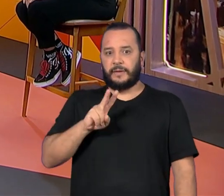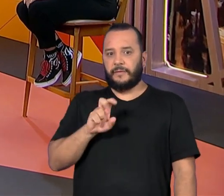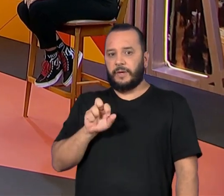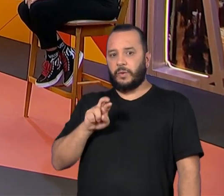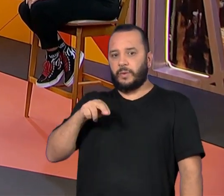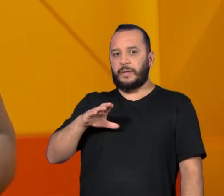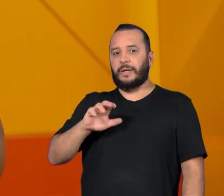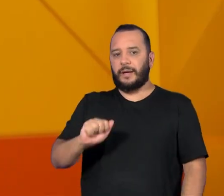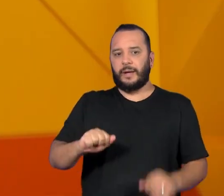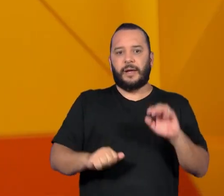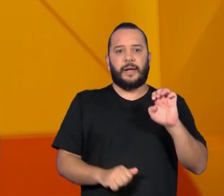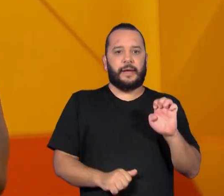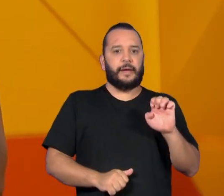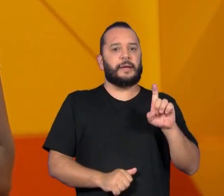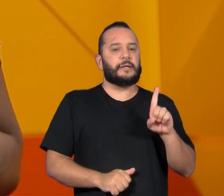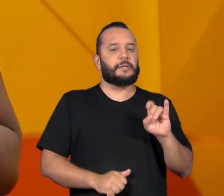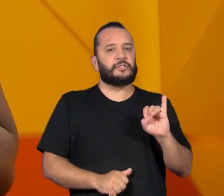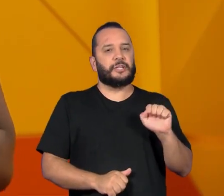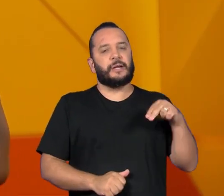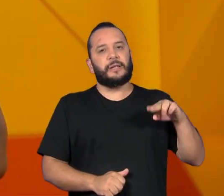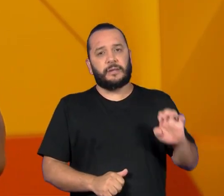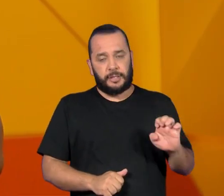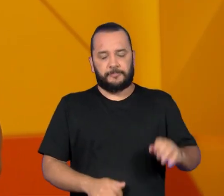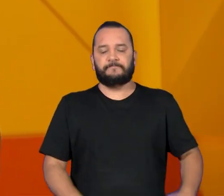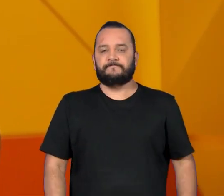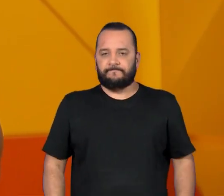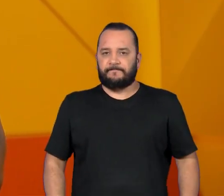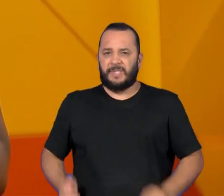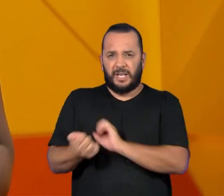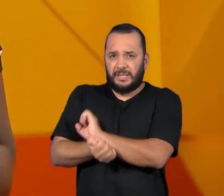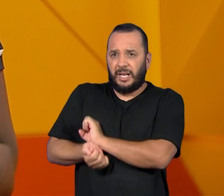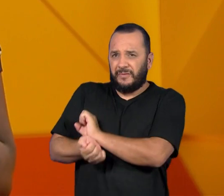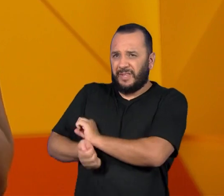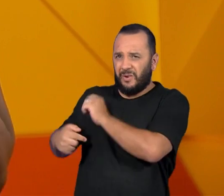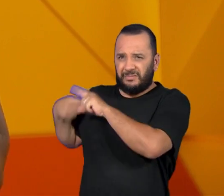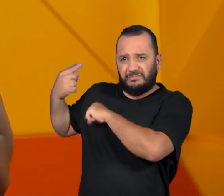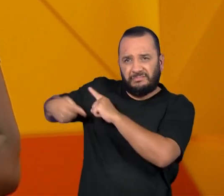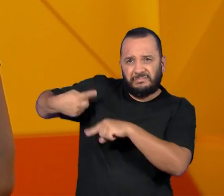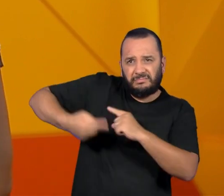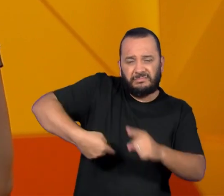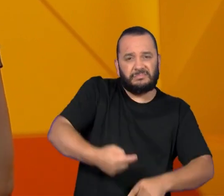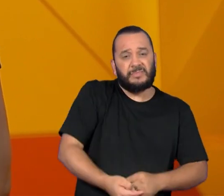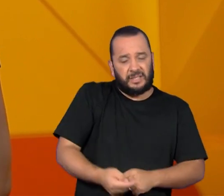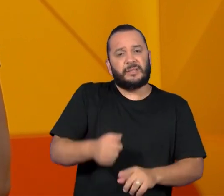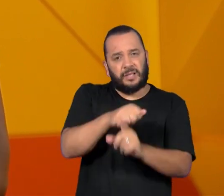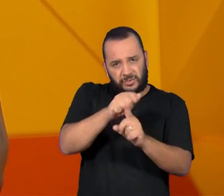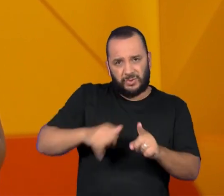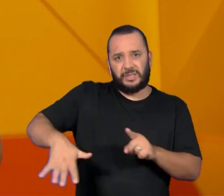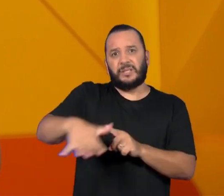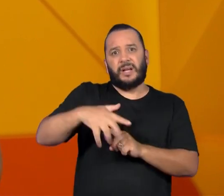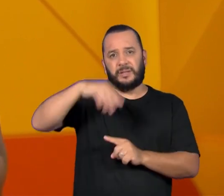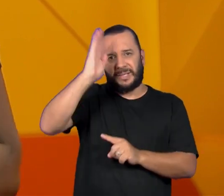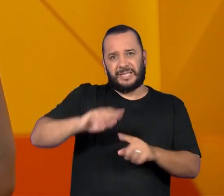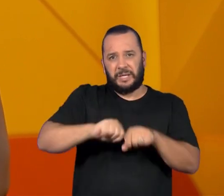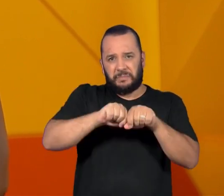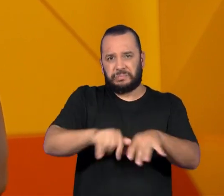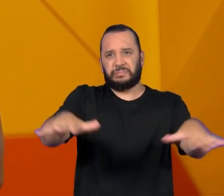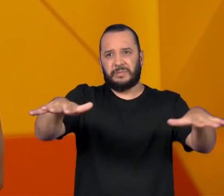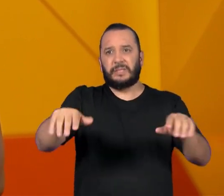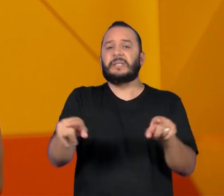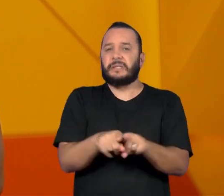Maria. A herança escravocrata está em todos os lugares na sociedade brasileira, inclusive